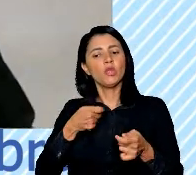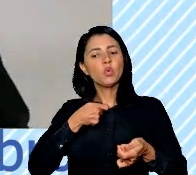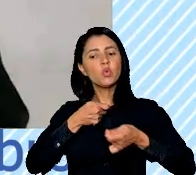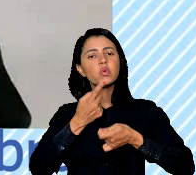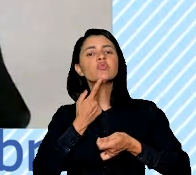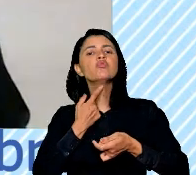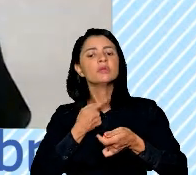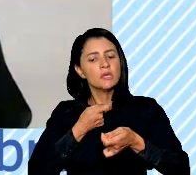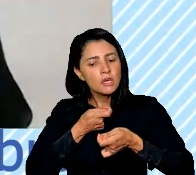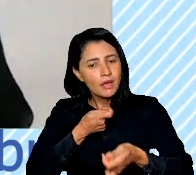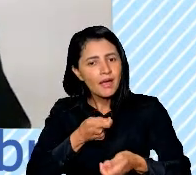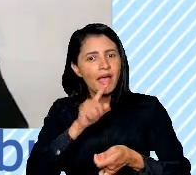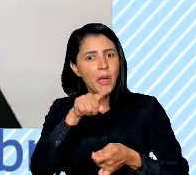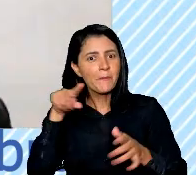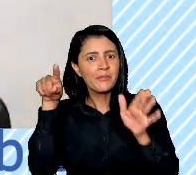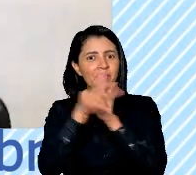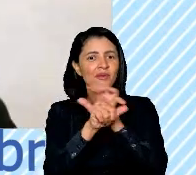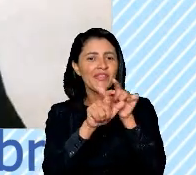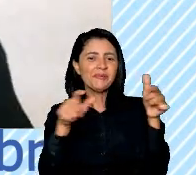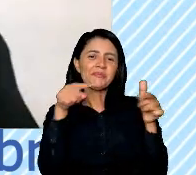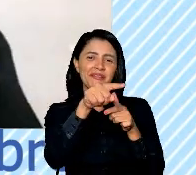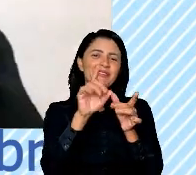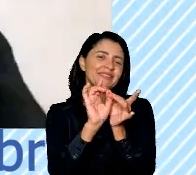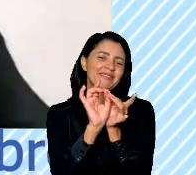pergunta muito ampla para deixá-la muito à vontade.